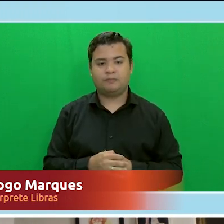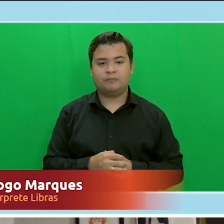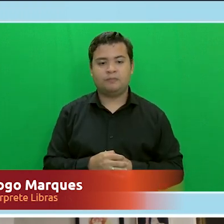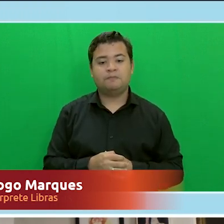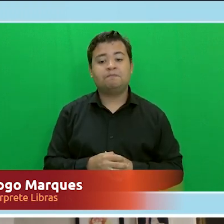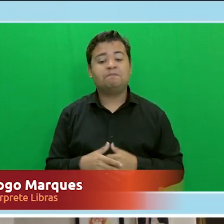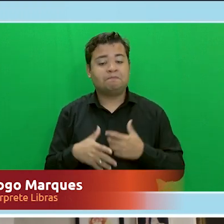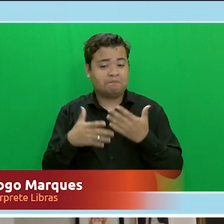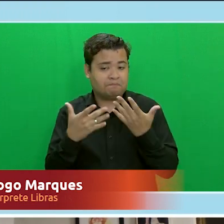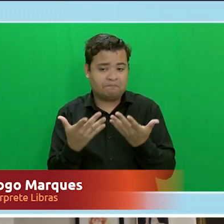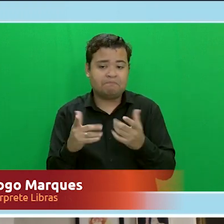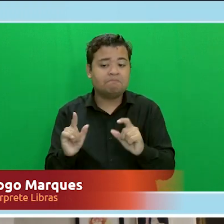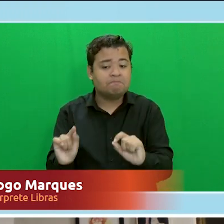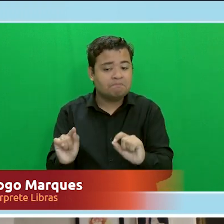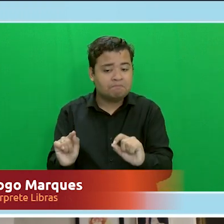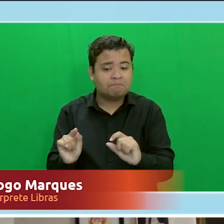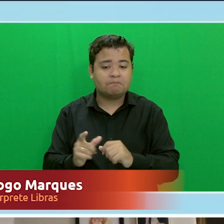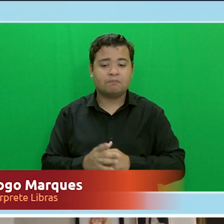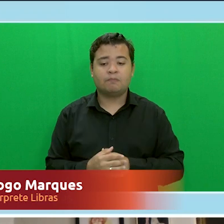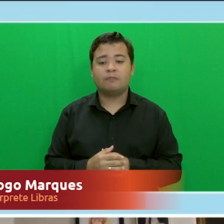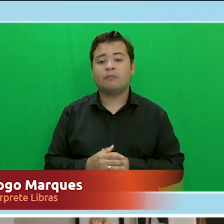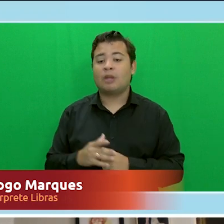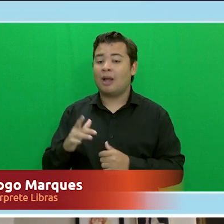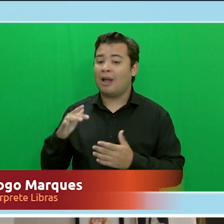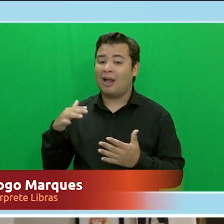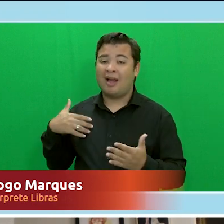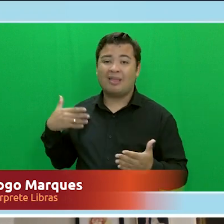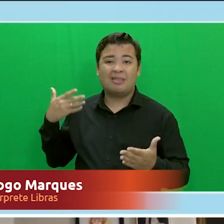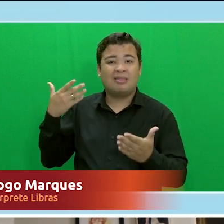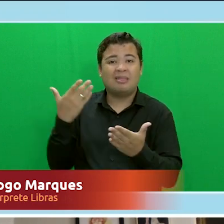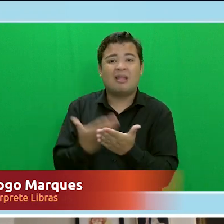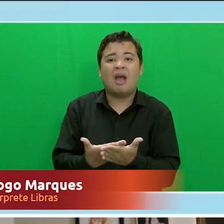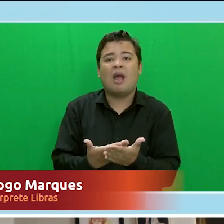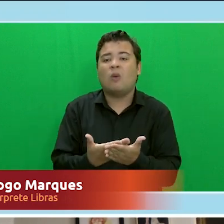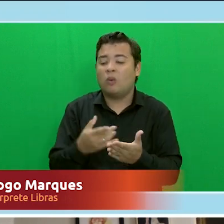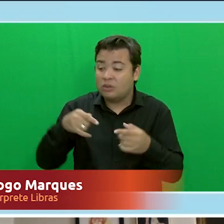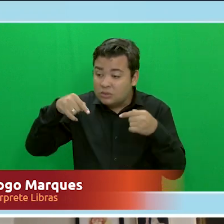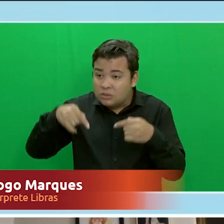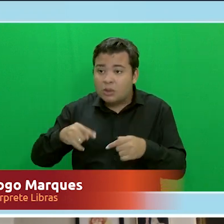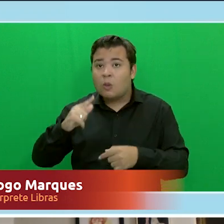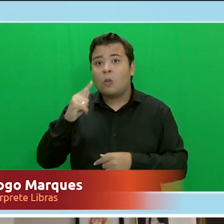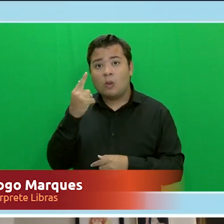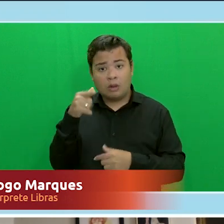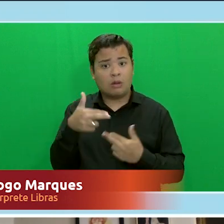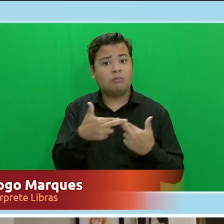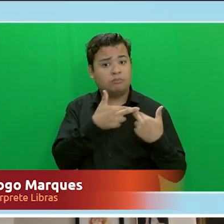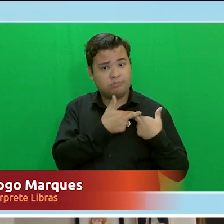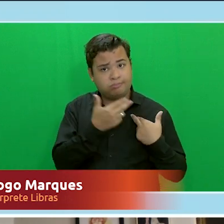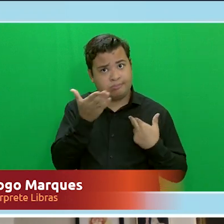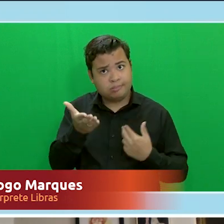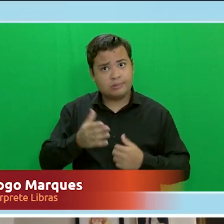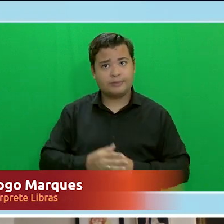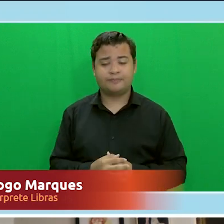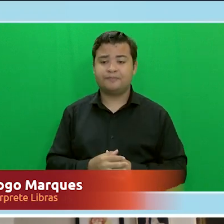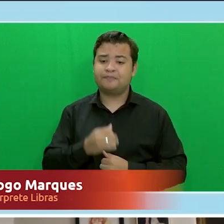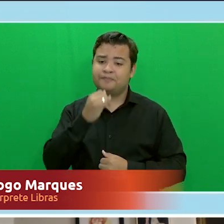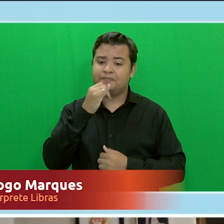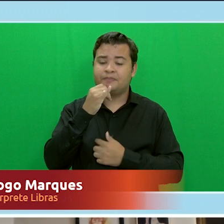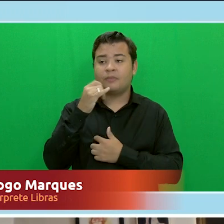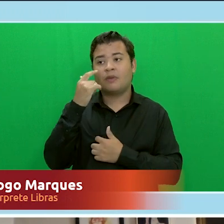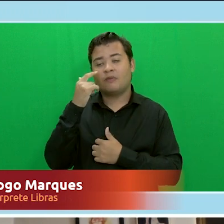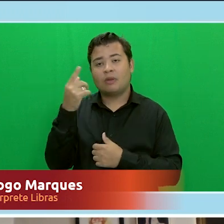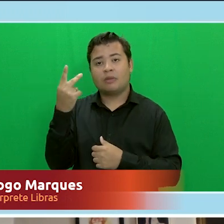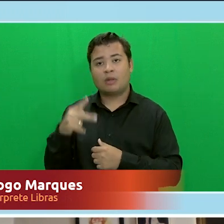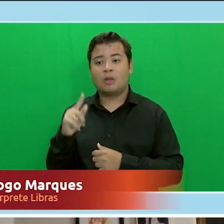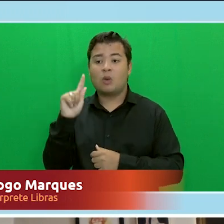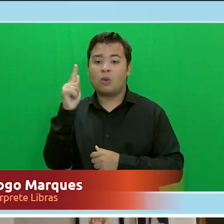né? Então, e aí, até hoje, Goiânia tem esse papel. Se nós olharmos a